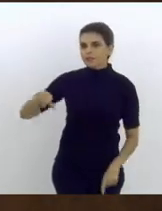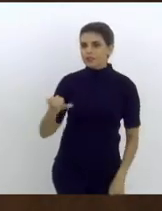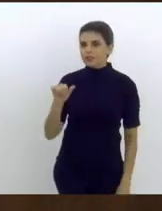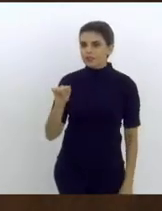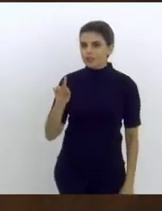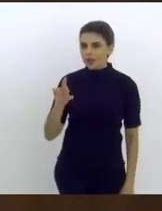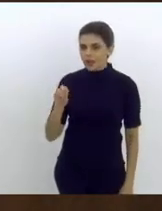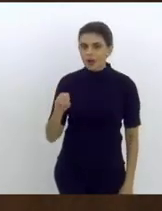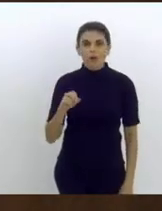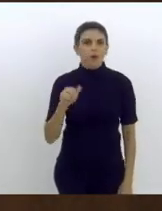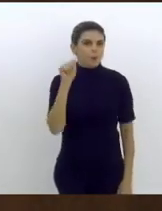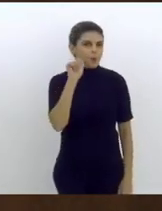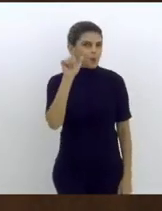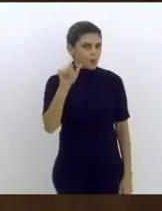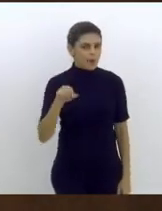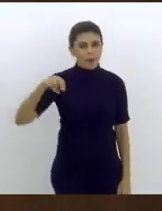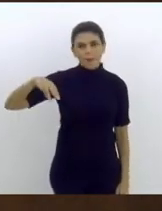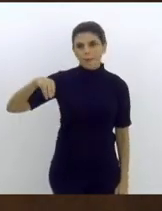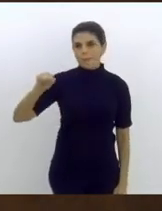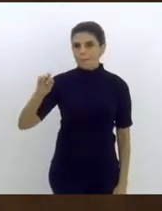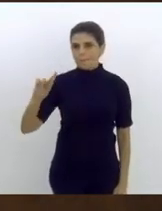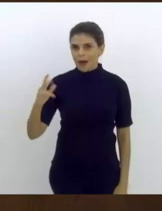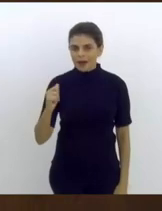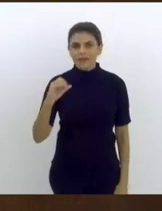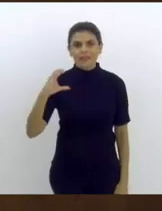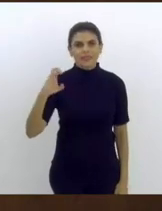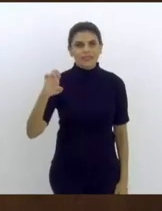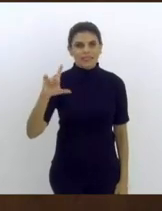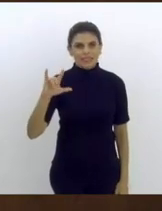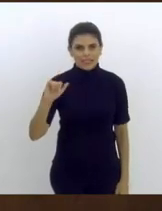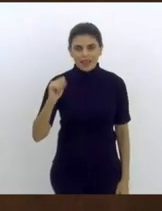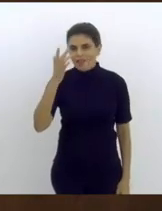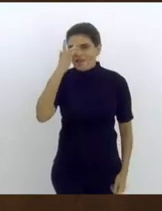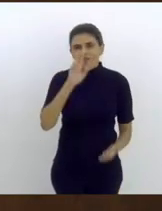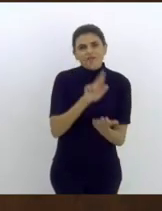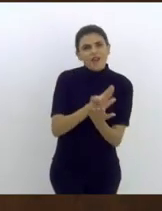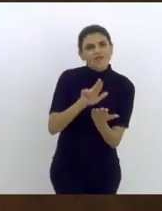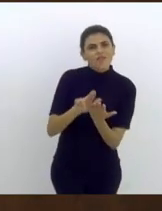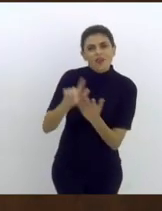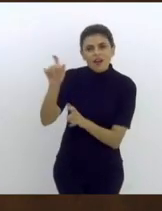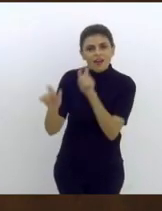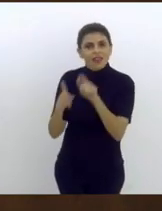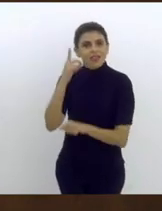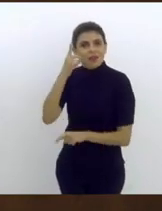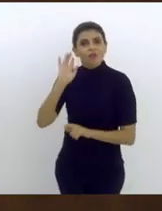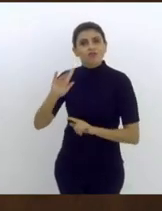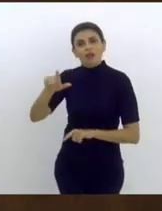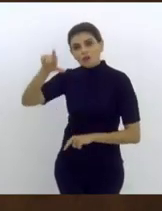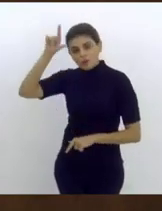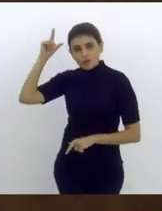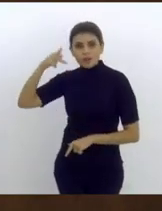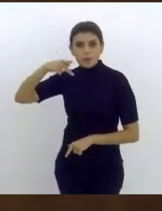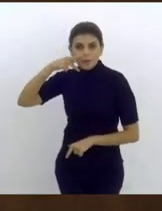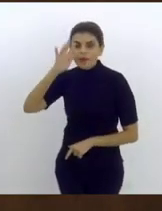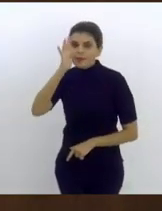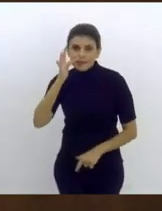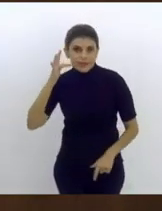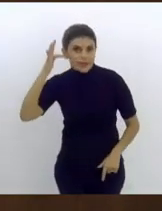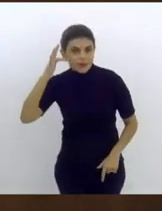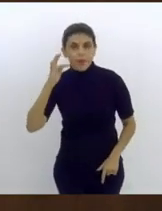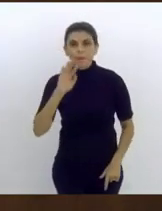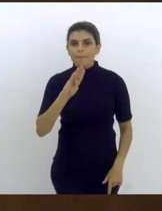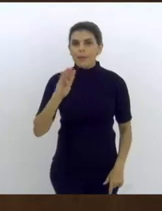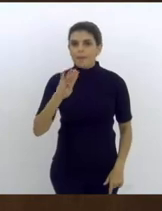Marta Rocha Jair Bittencourt Célia Jordão Samuel Luiz Paulo Flávio Serafina Leomar Coelho